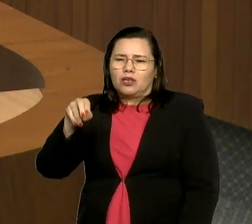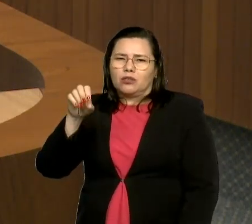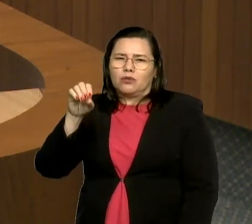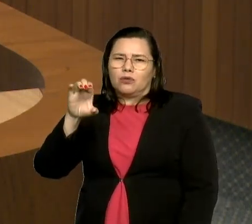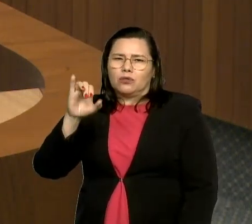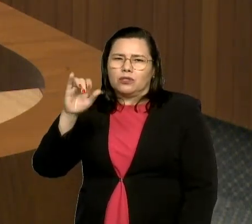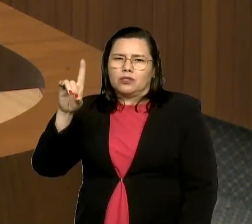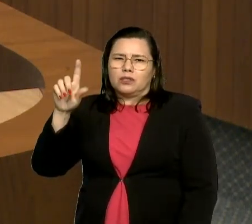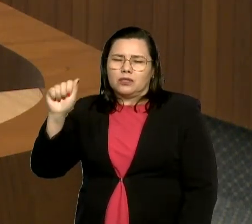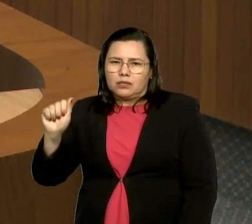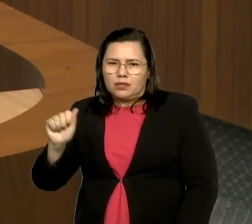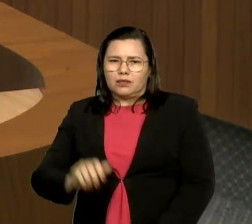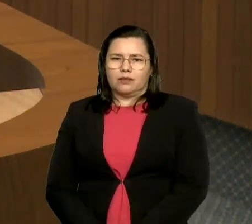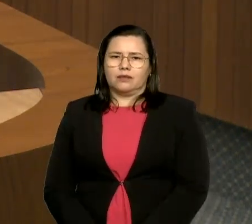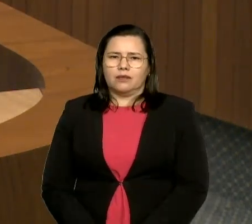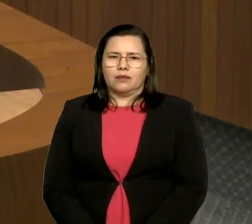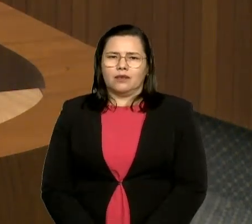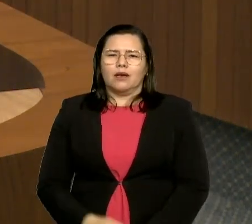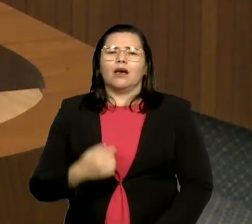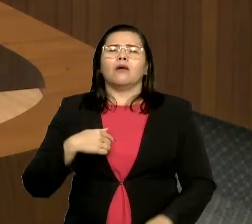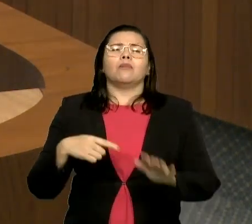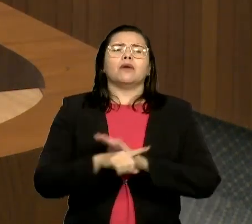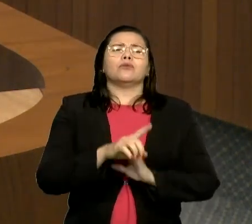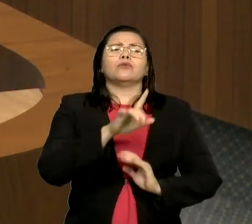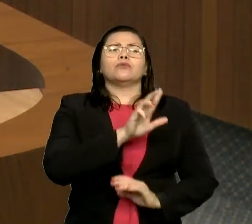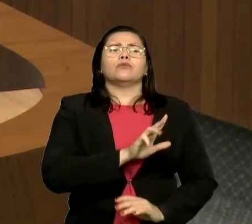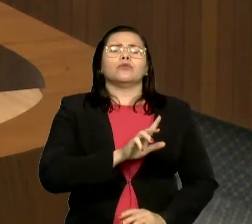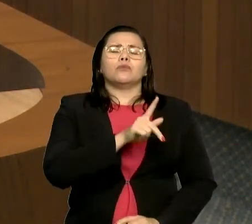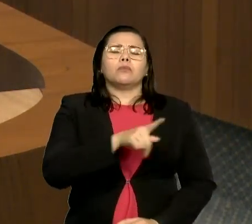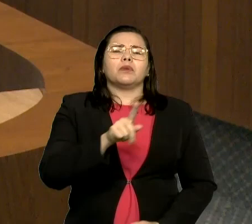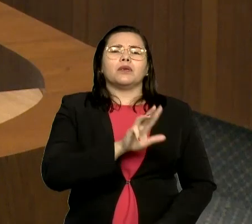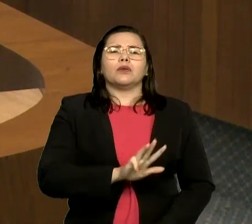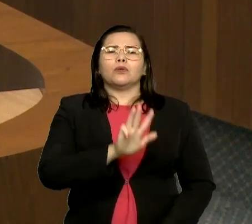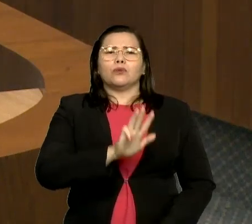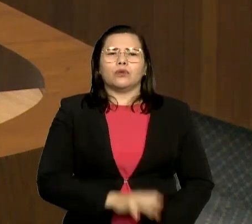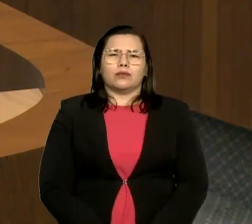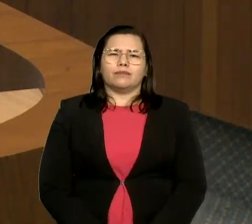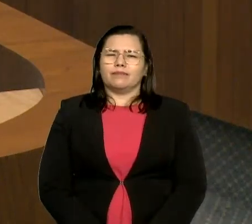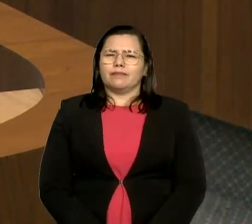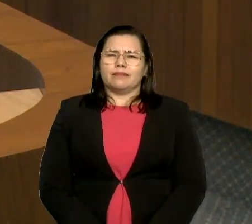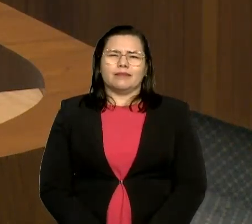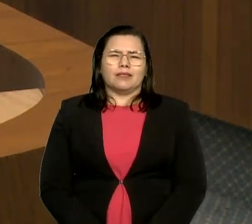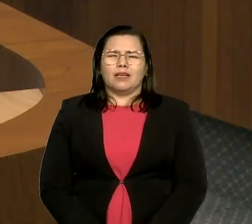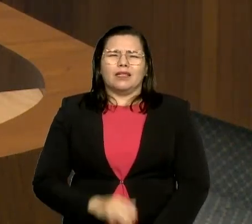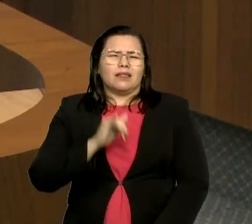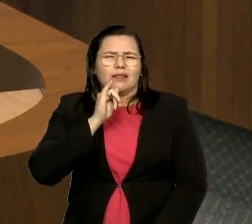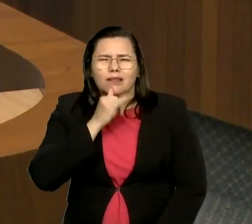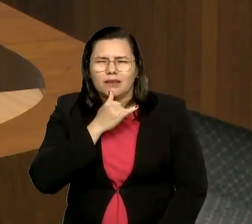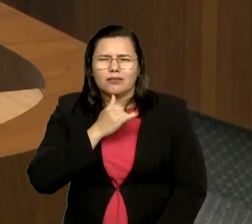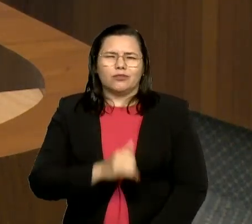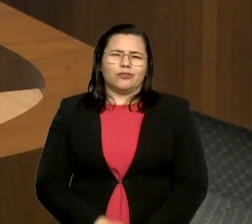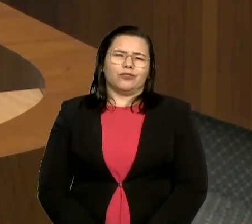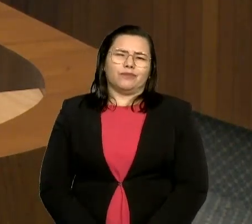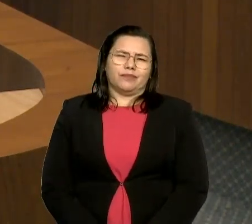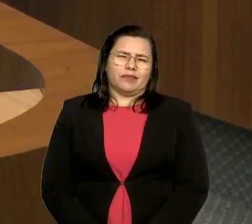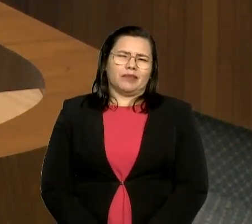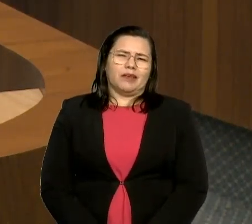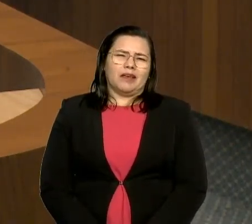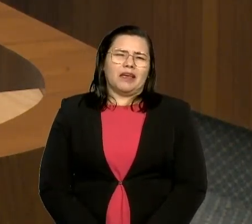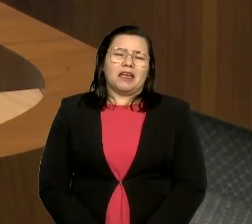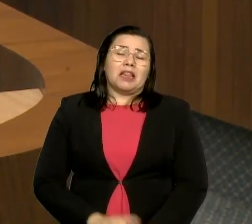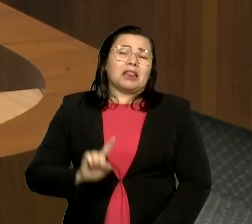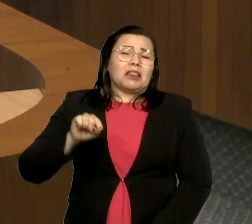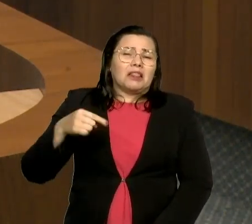iguais como diferentes. Como é triste a democracia seletiva da esquerda. Essa casa já deu título